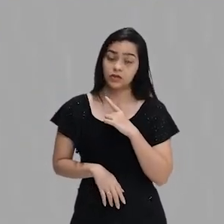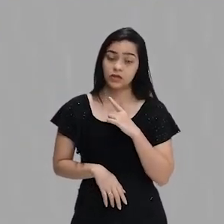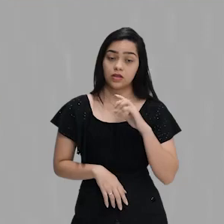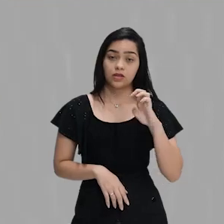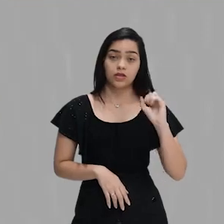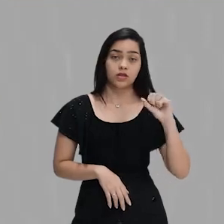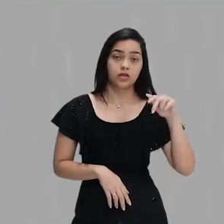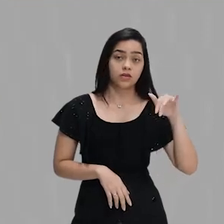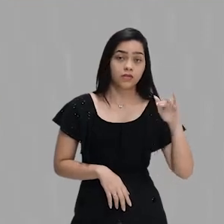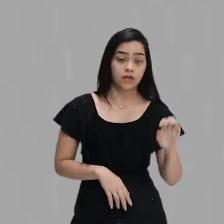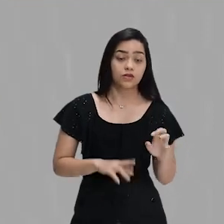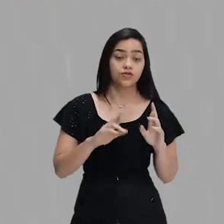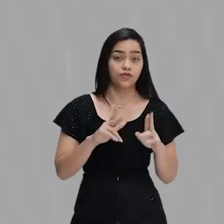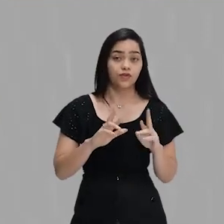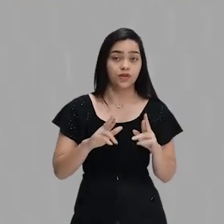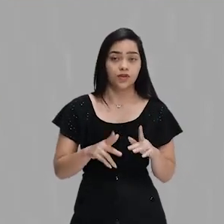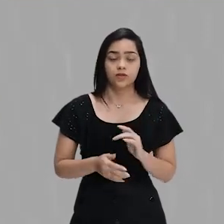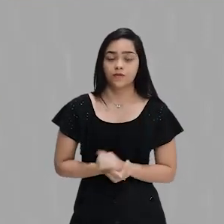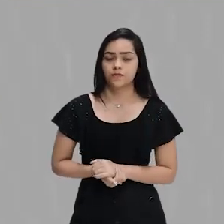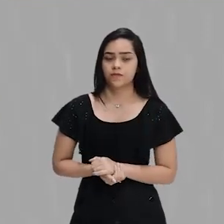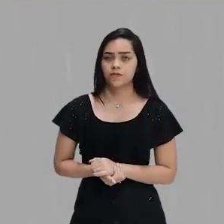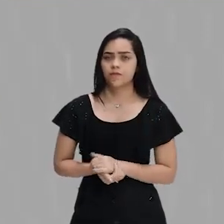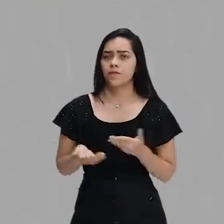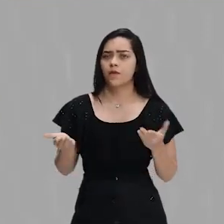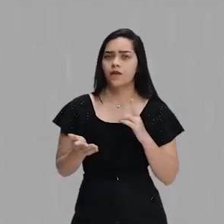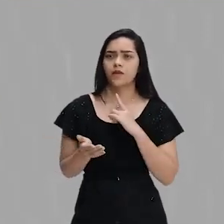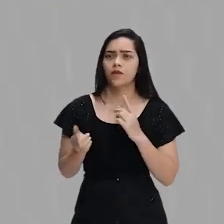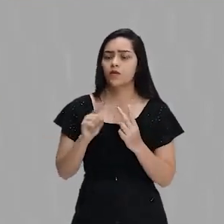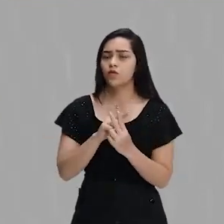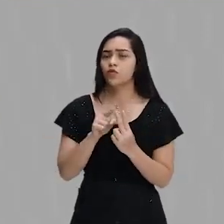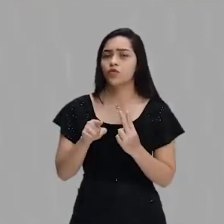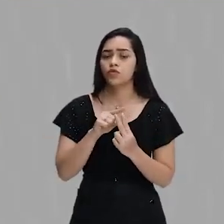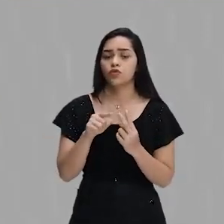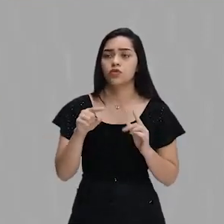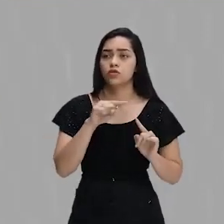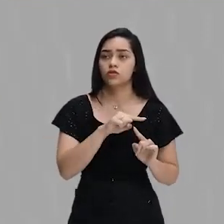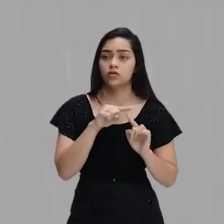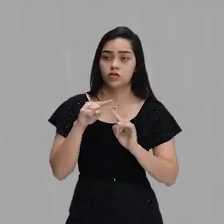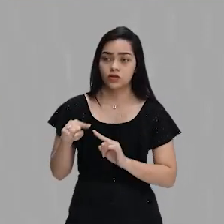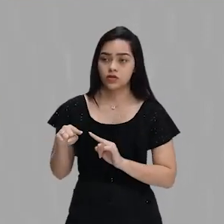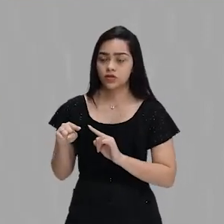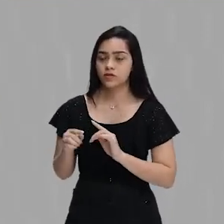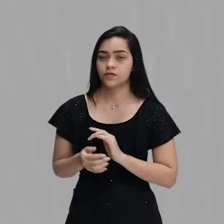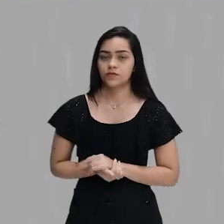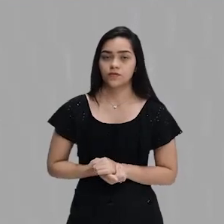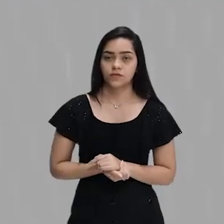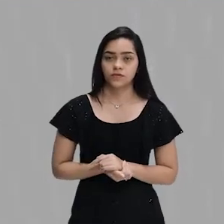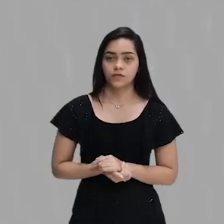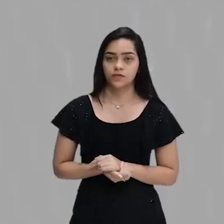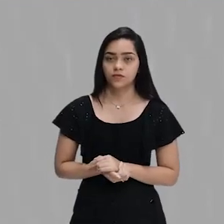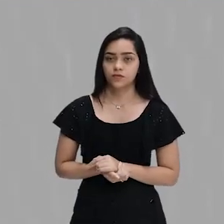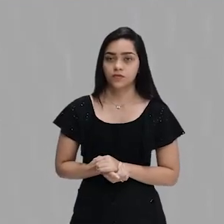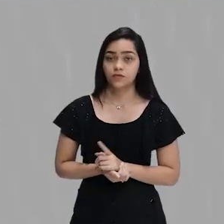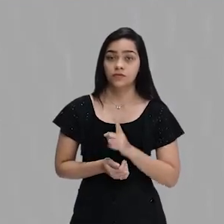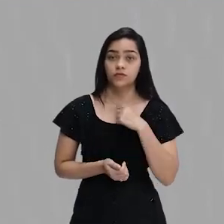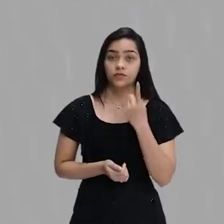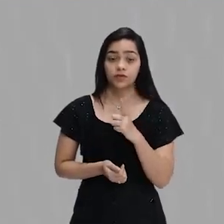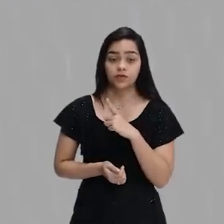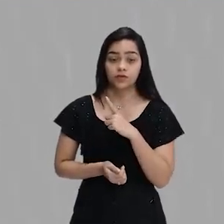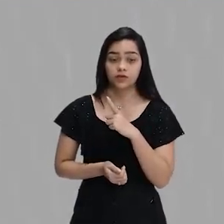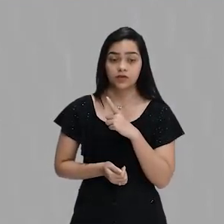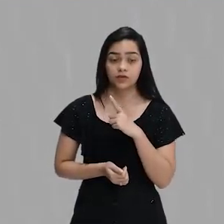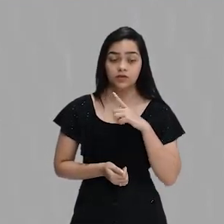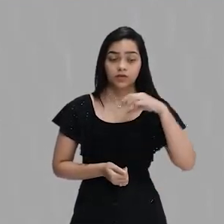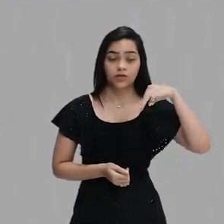espécies diferentes. Vamos falar aqui dos dois primeiros tipos de relações interespecíficas, né? Nós temos aqui